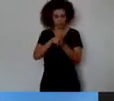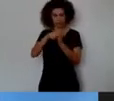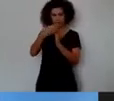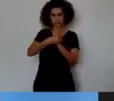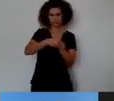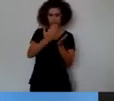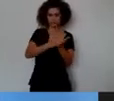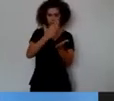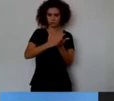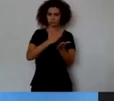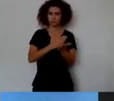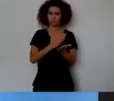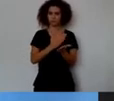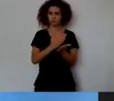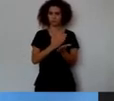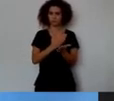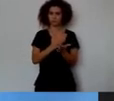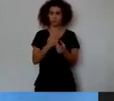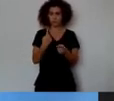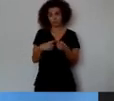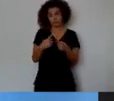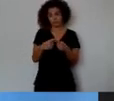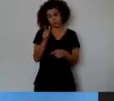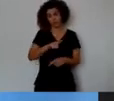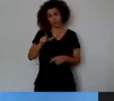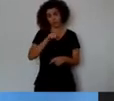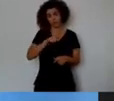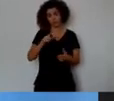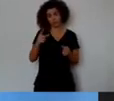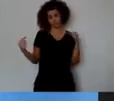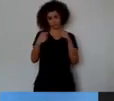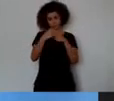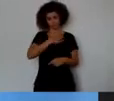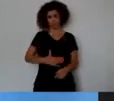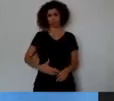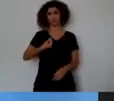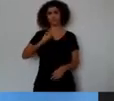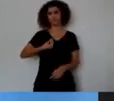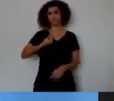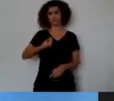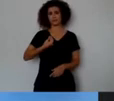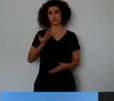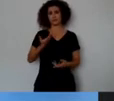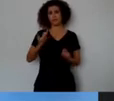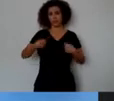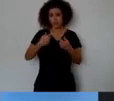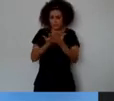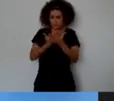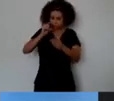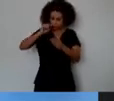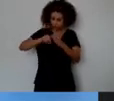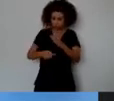afeta. Né, nos afeta diretamente, afeta as nossas condições de vida, e a gente precisa se debruçar sobre isso,